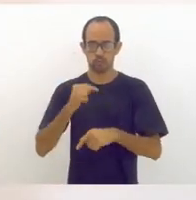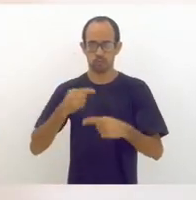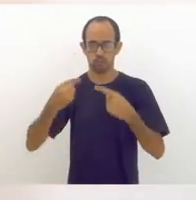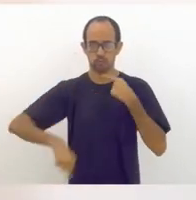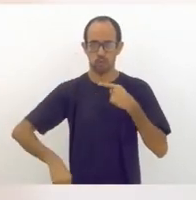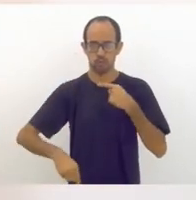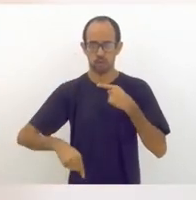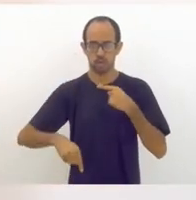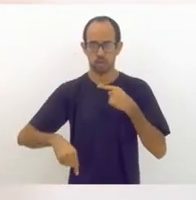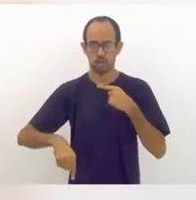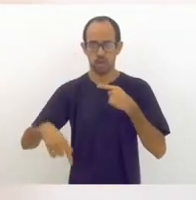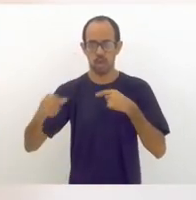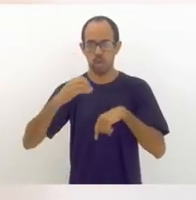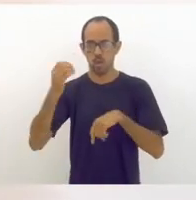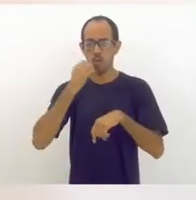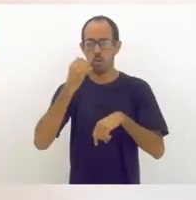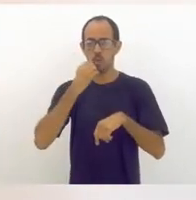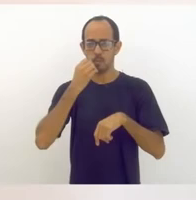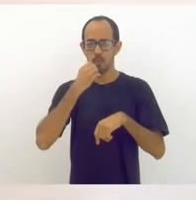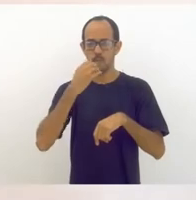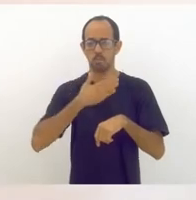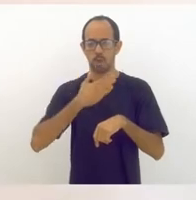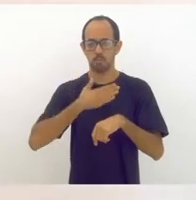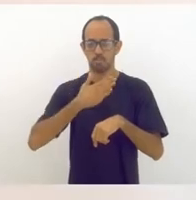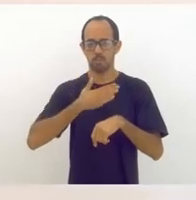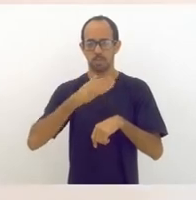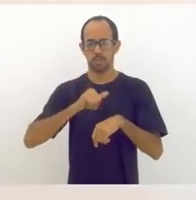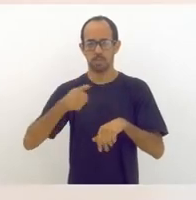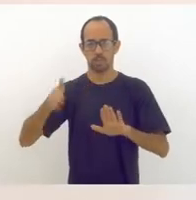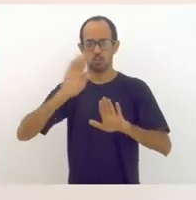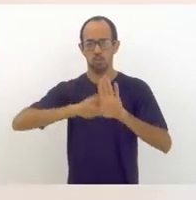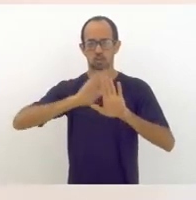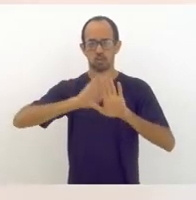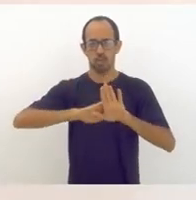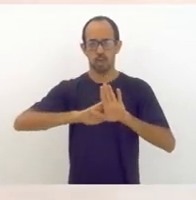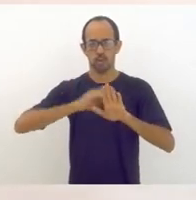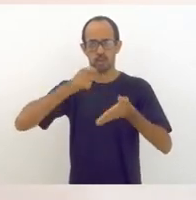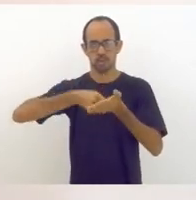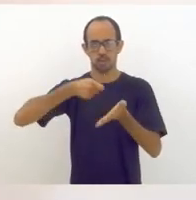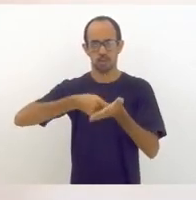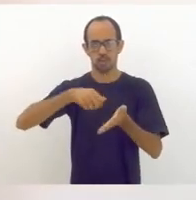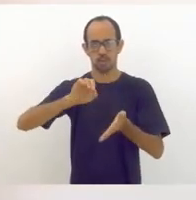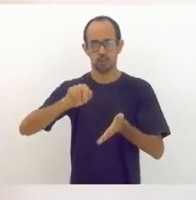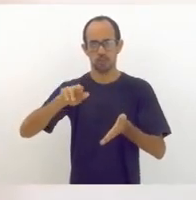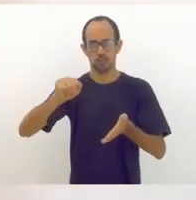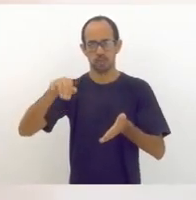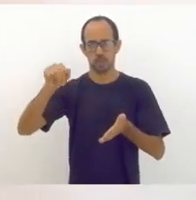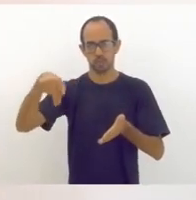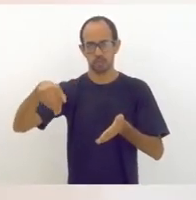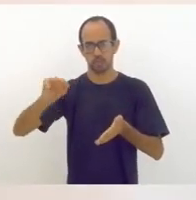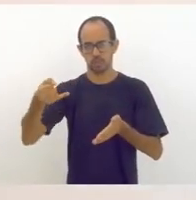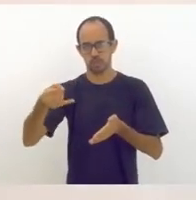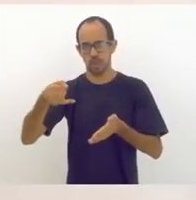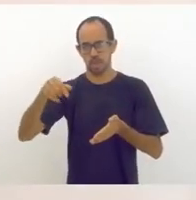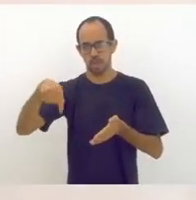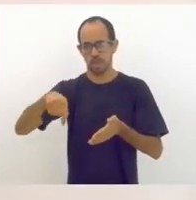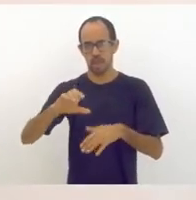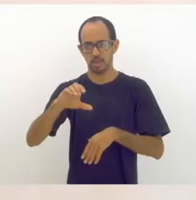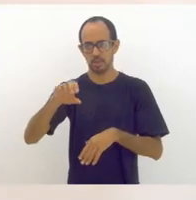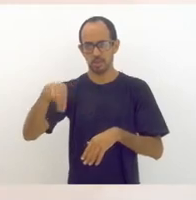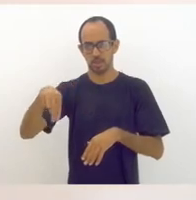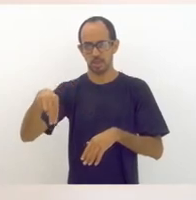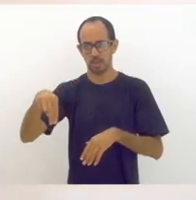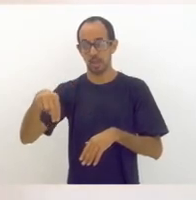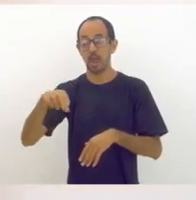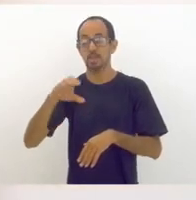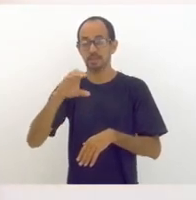É claro, para mim é muito claro, que quem está por trás da pressão da Firjan, um dos interesses da Companhia Siderúrgica Nacional. Nós